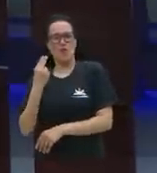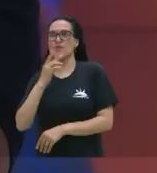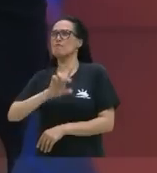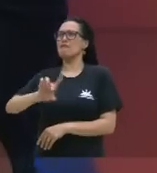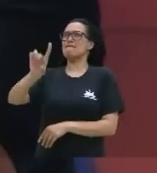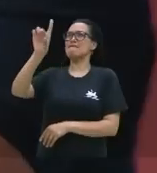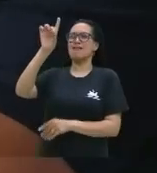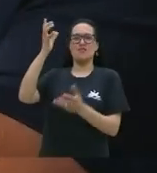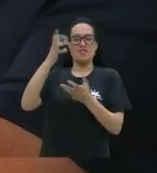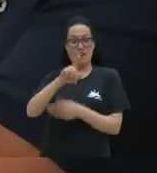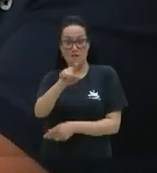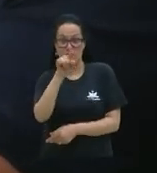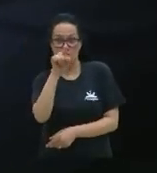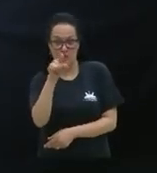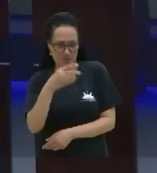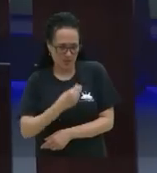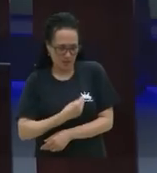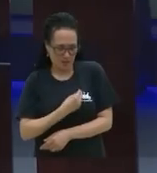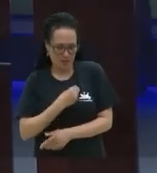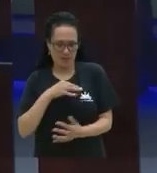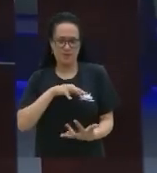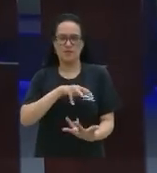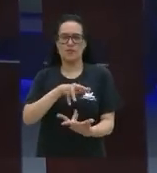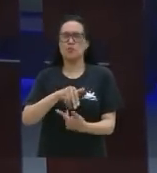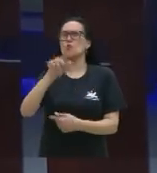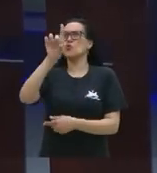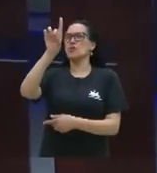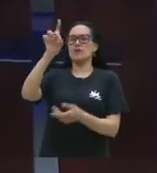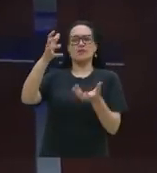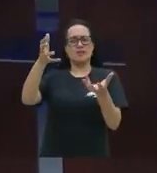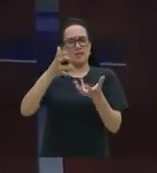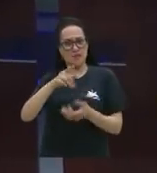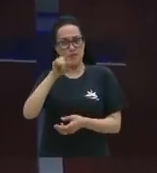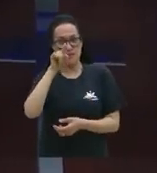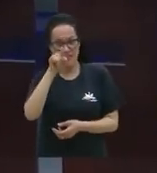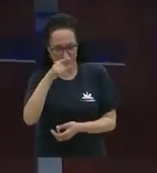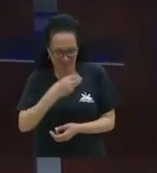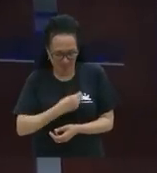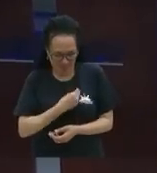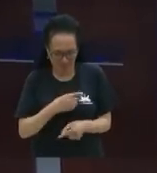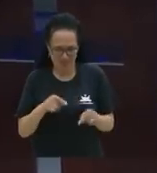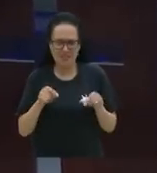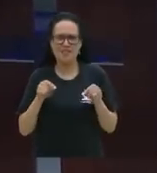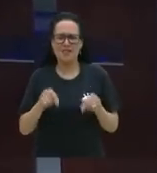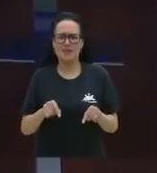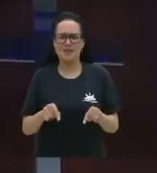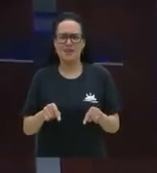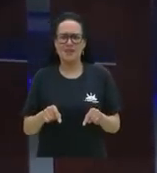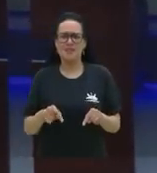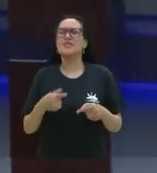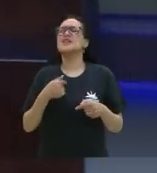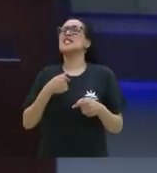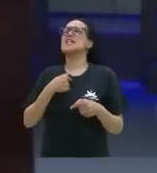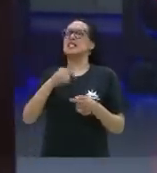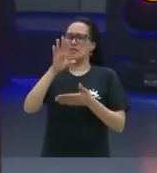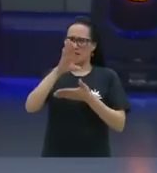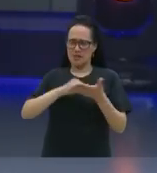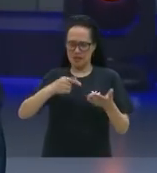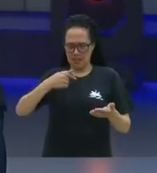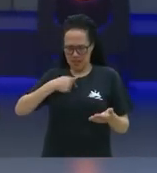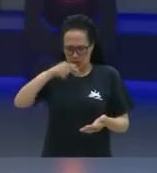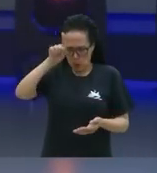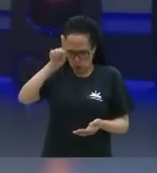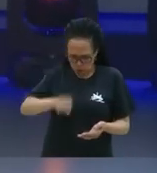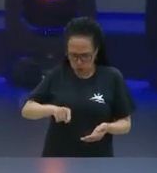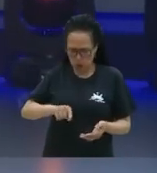viesse ao mundo, Deus queria que você nascesse, Deus queria que você estivesse aqui. E diga: eu sou o que Deus quer que eu seja.